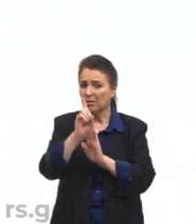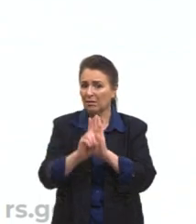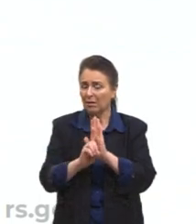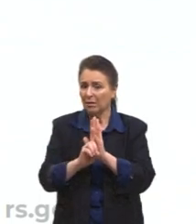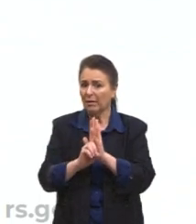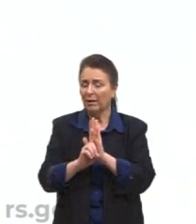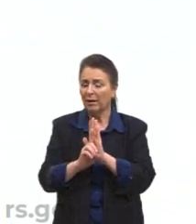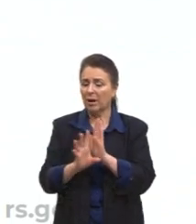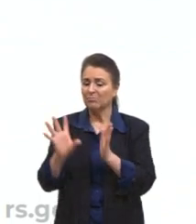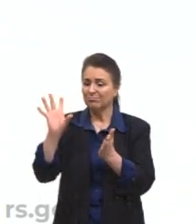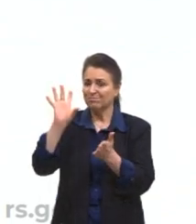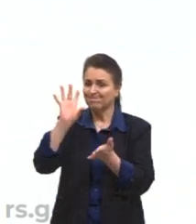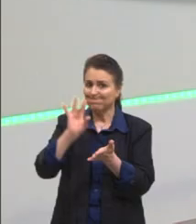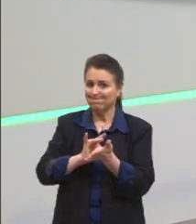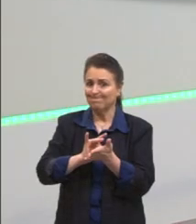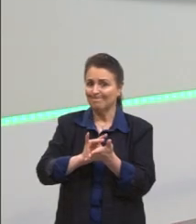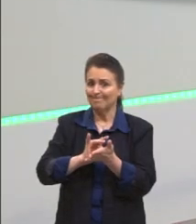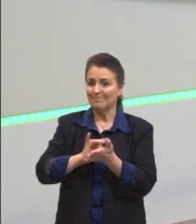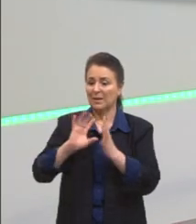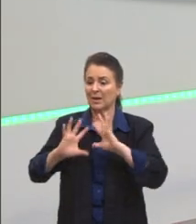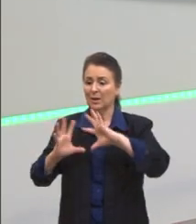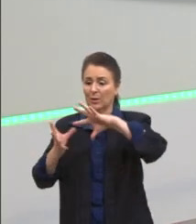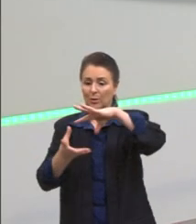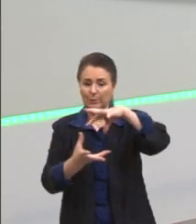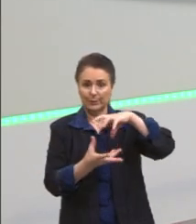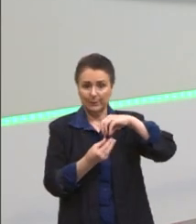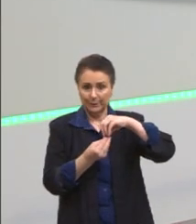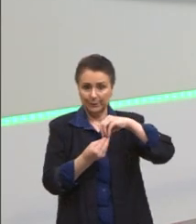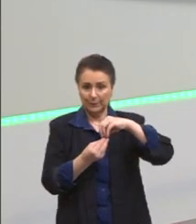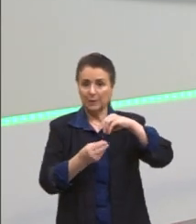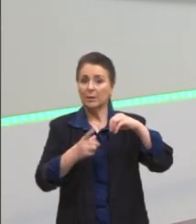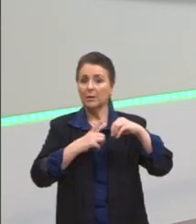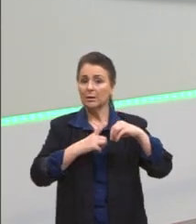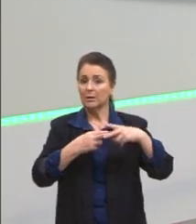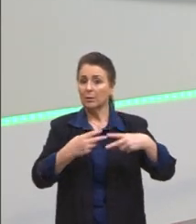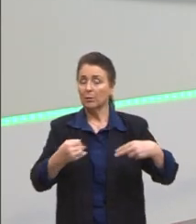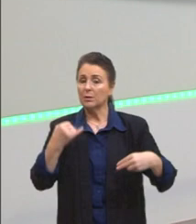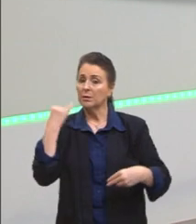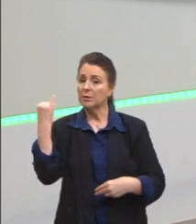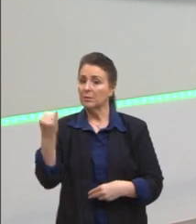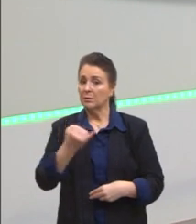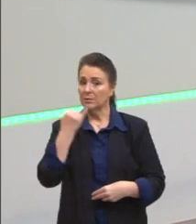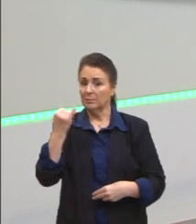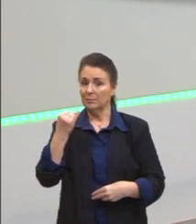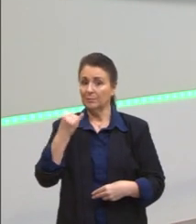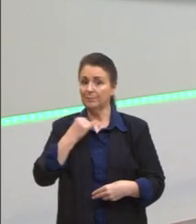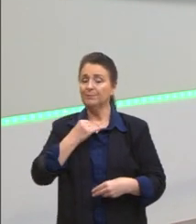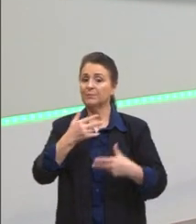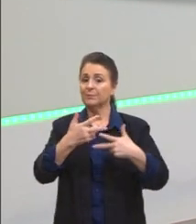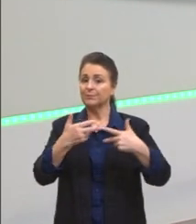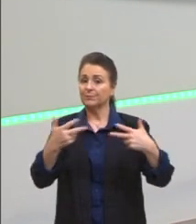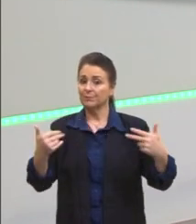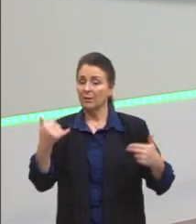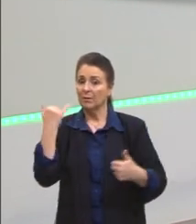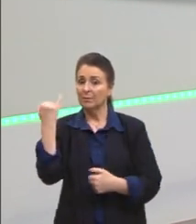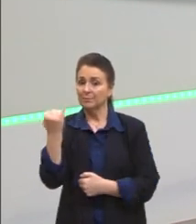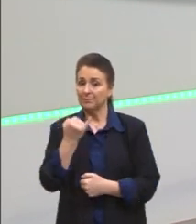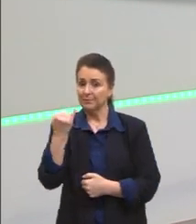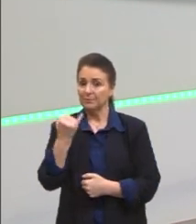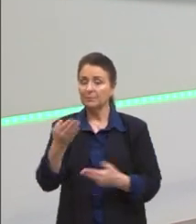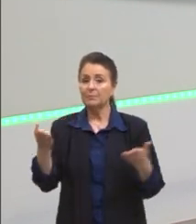a globalização e ela traz coisas muito importantes a colonização traz elementos importantes hoje nós